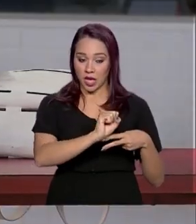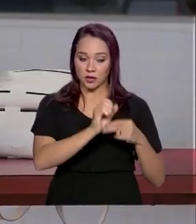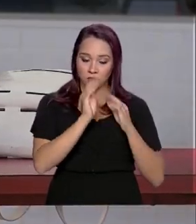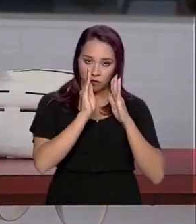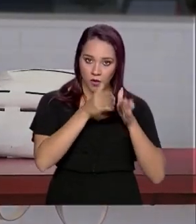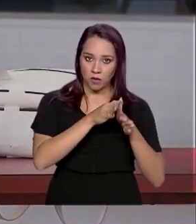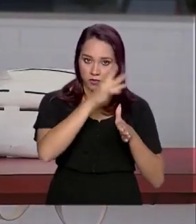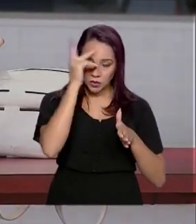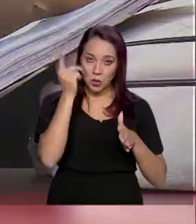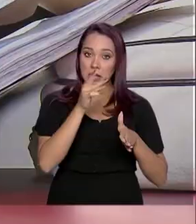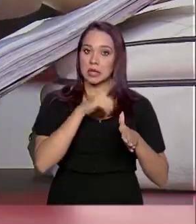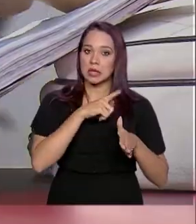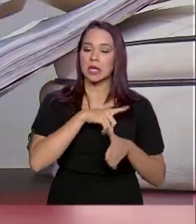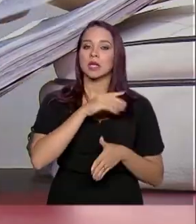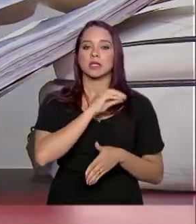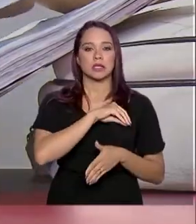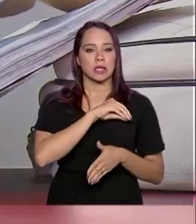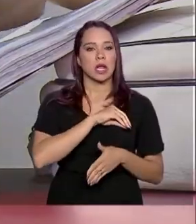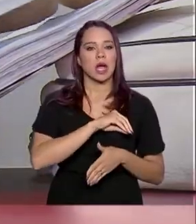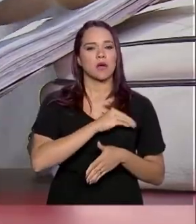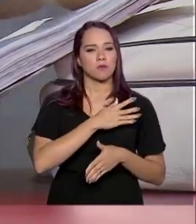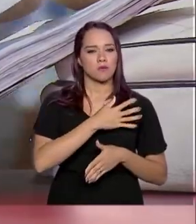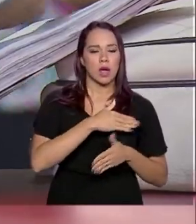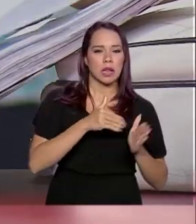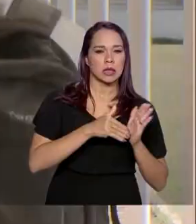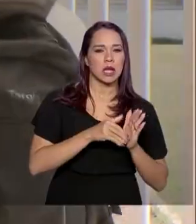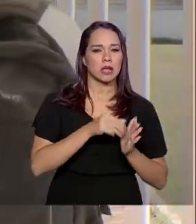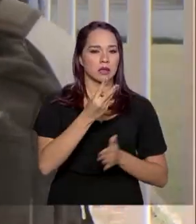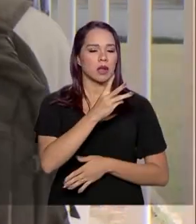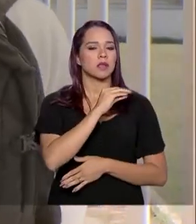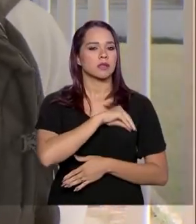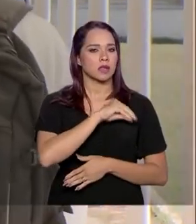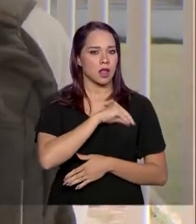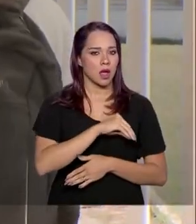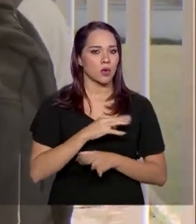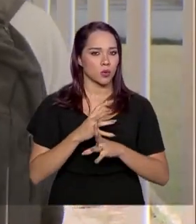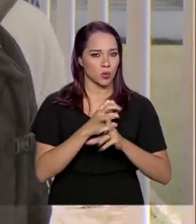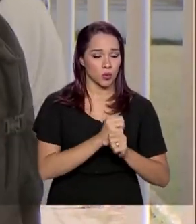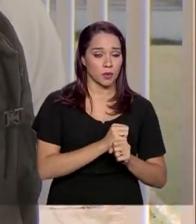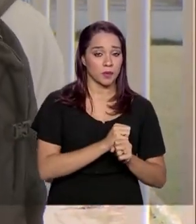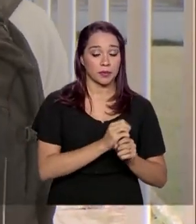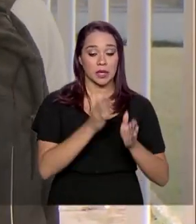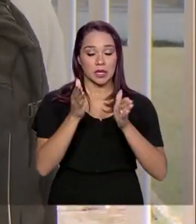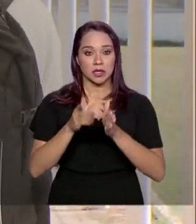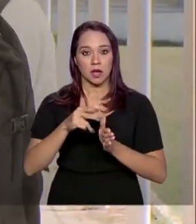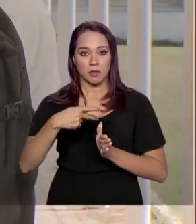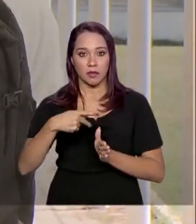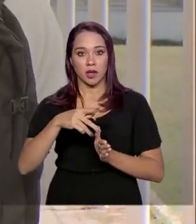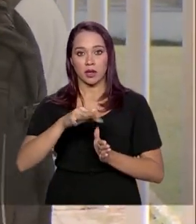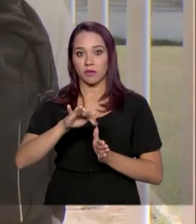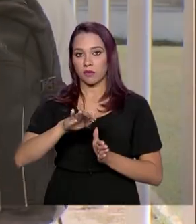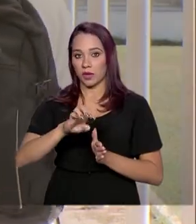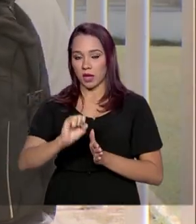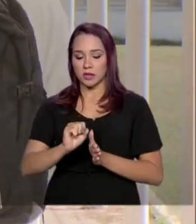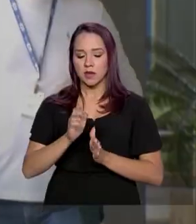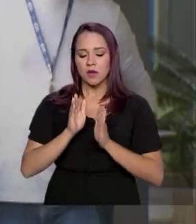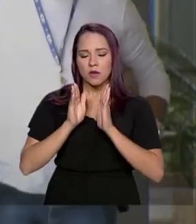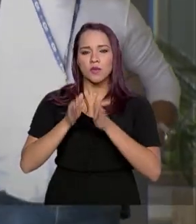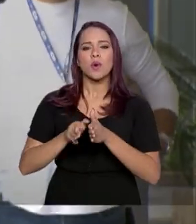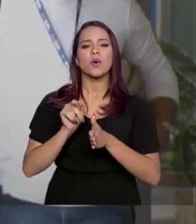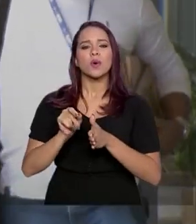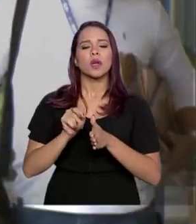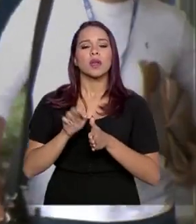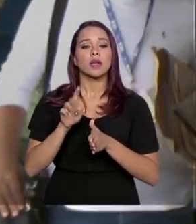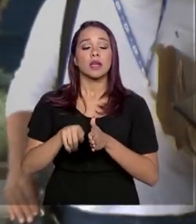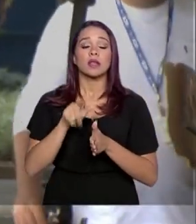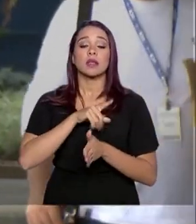os estudantes que têm uma renda per capita mensal familiar de até 3 salários mínimos. Já o PFIES é direcionado a quem tem renda